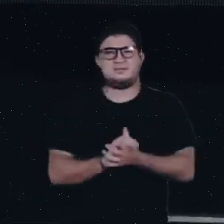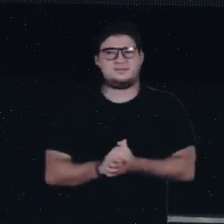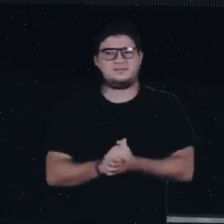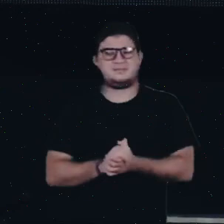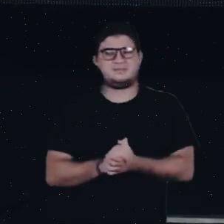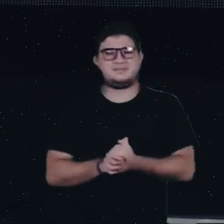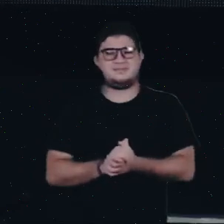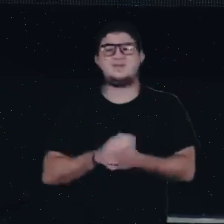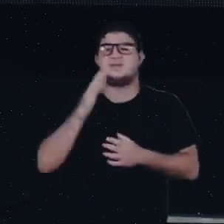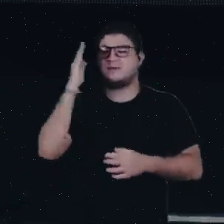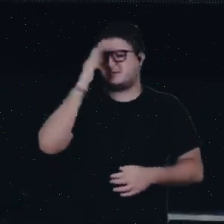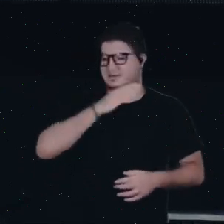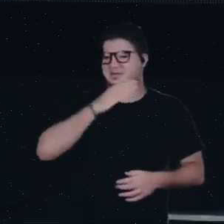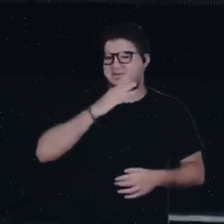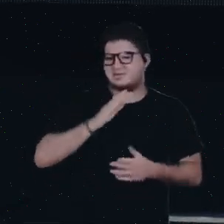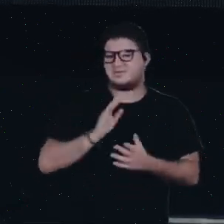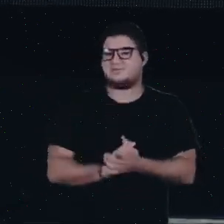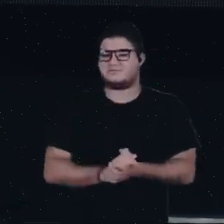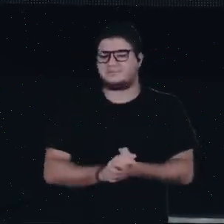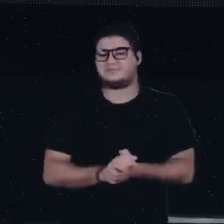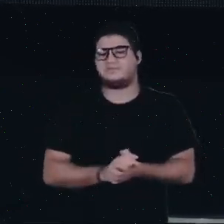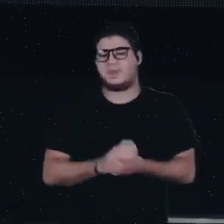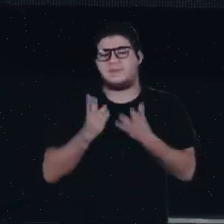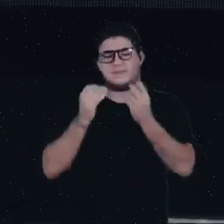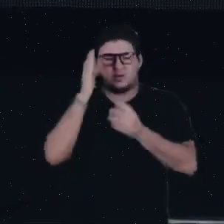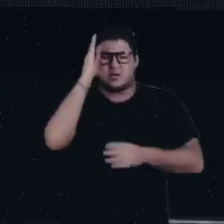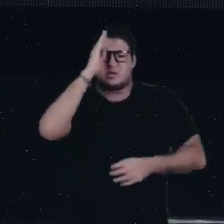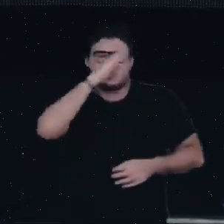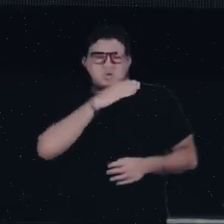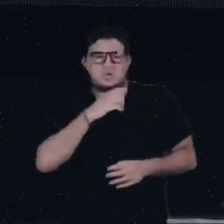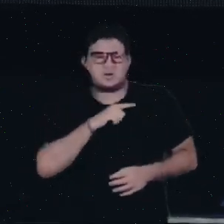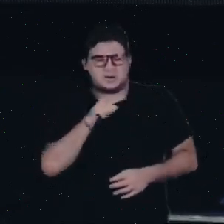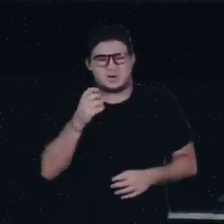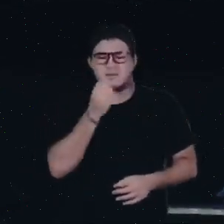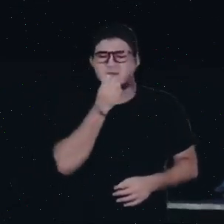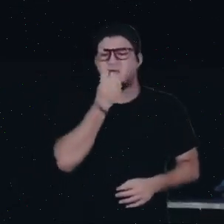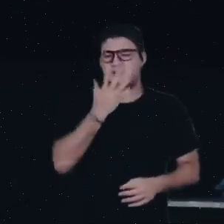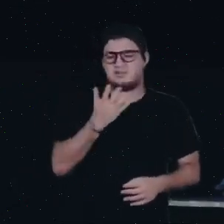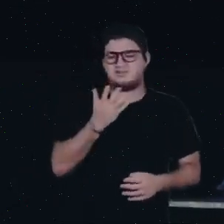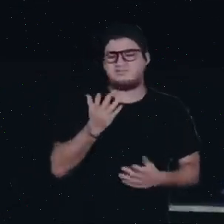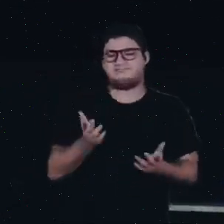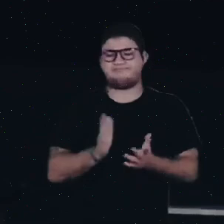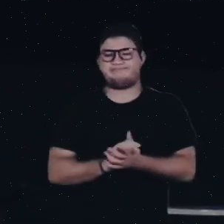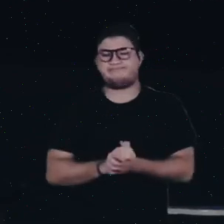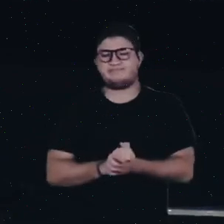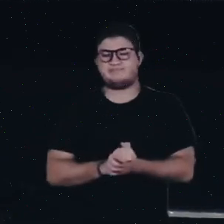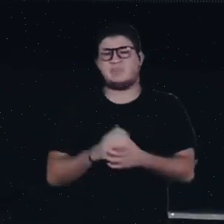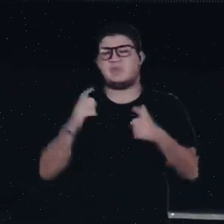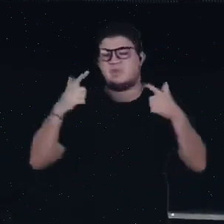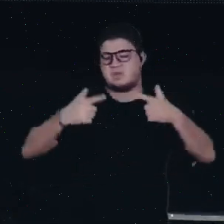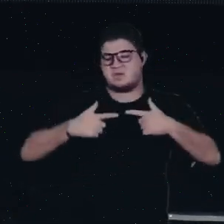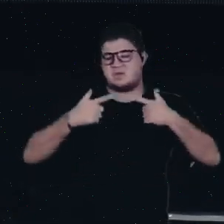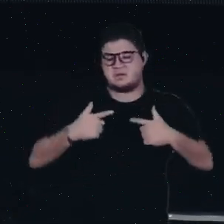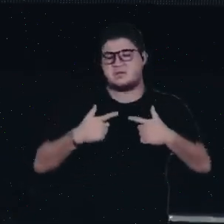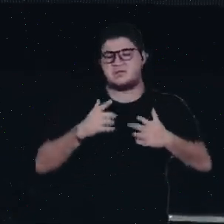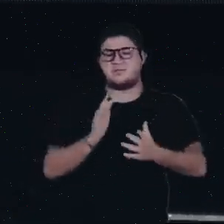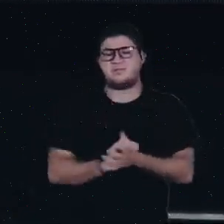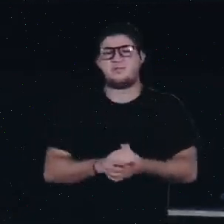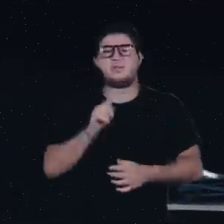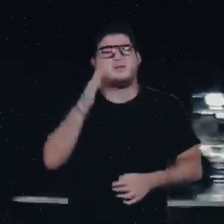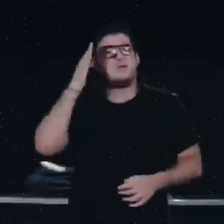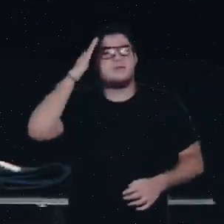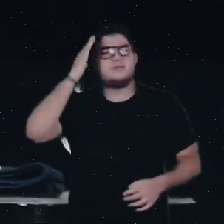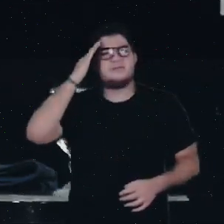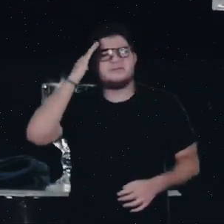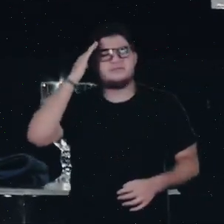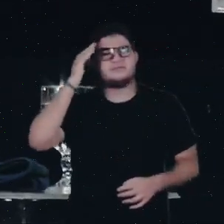Coisa ruim que aconteceu com uma pessoa boa. Aconteceu comigo também, já fui assaltado. Só para você ter uma ideia,